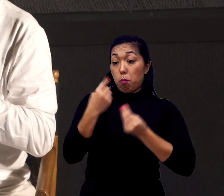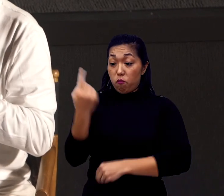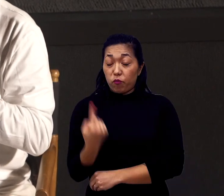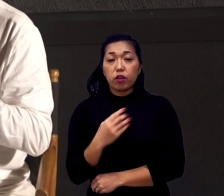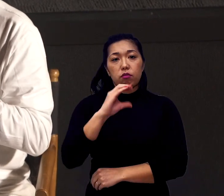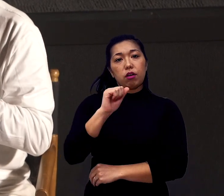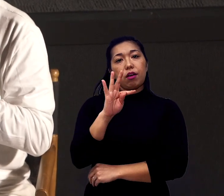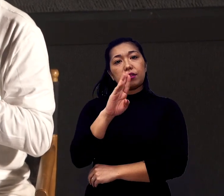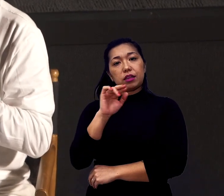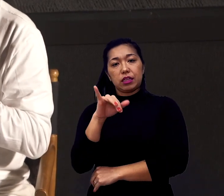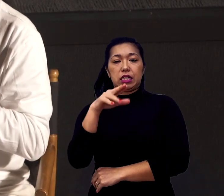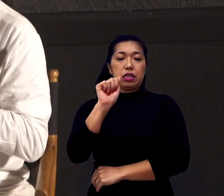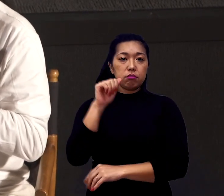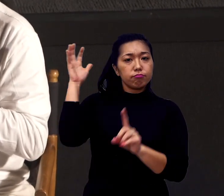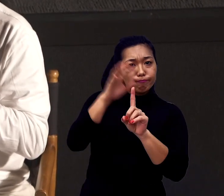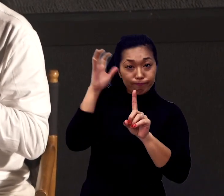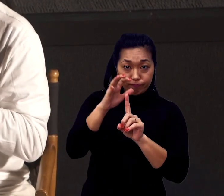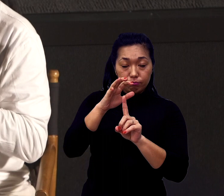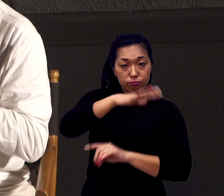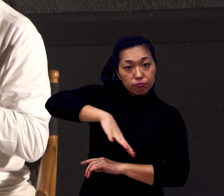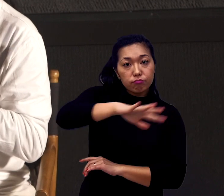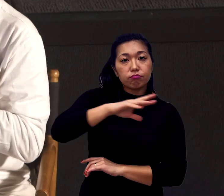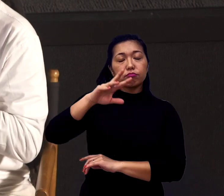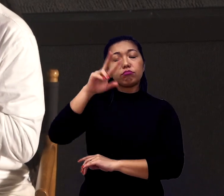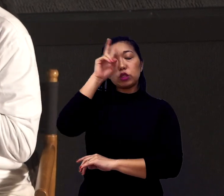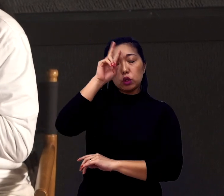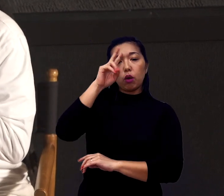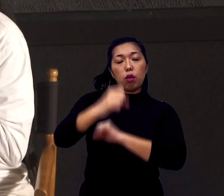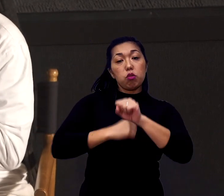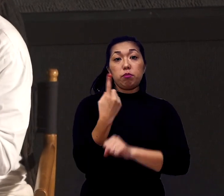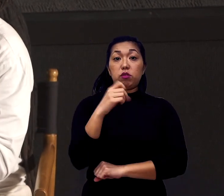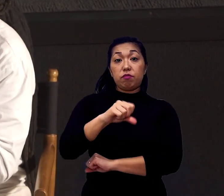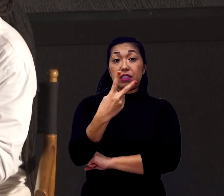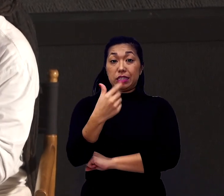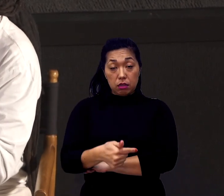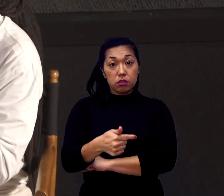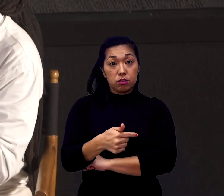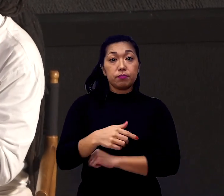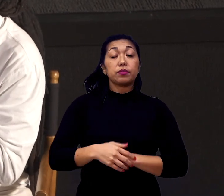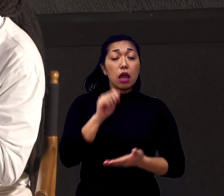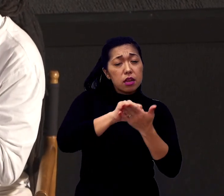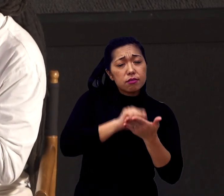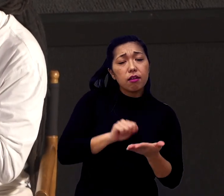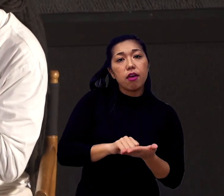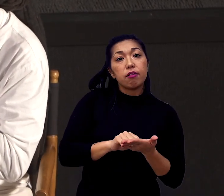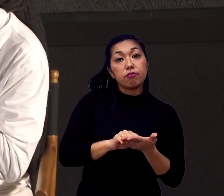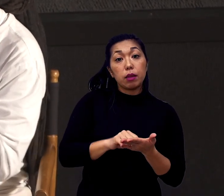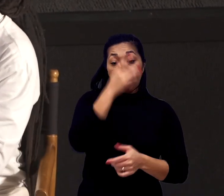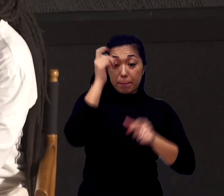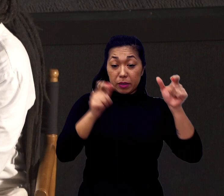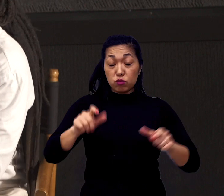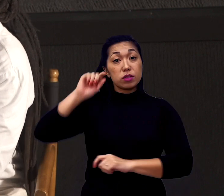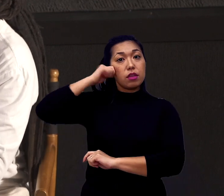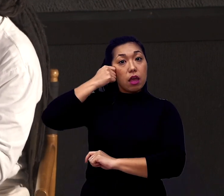Então, ele escreve exatamente como as pessoas negras, né, em 1927, as pessoas negras eram proibidas de